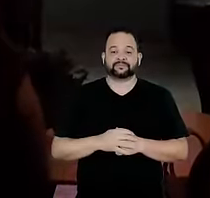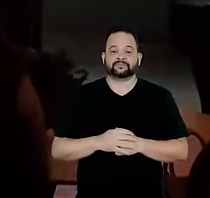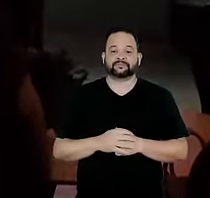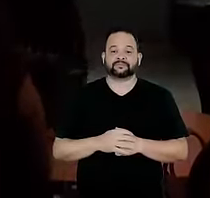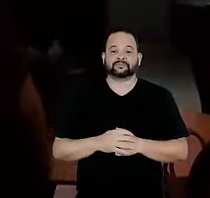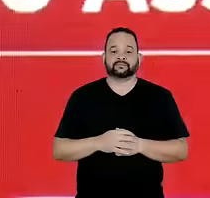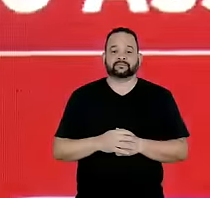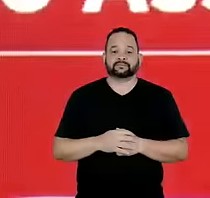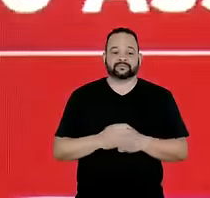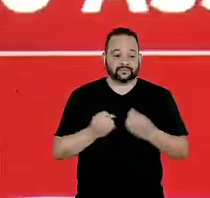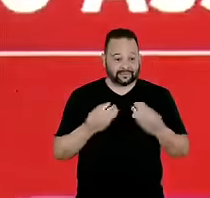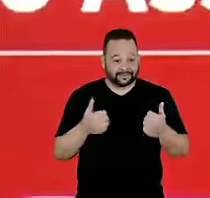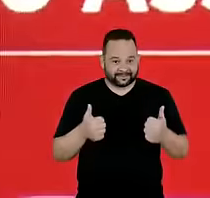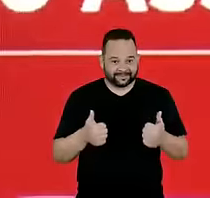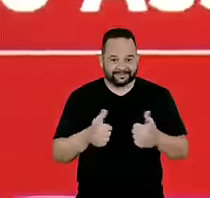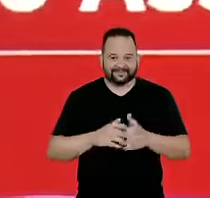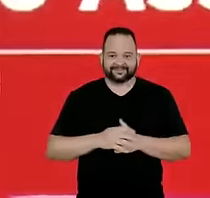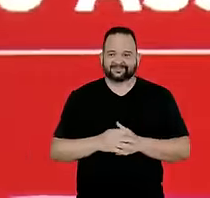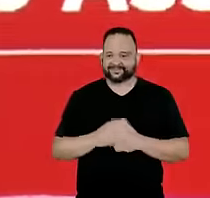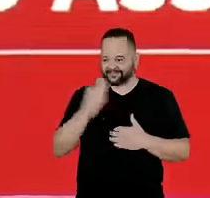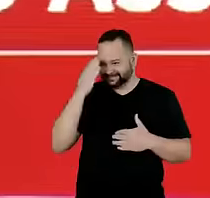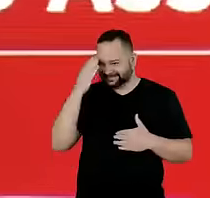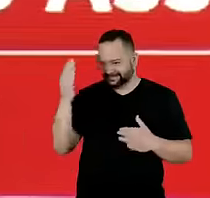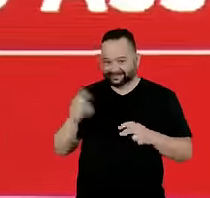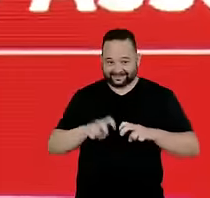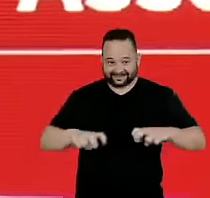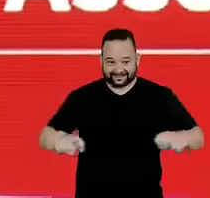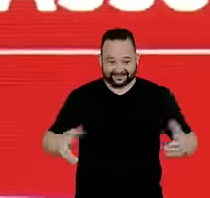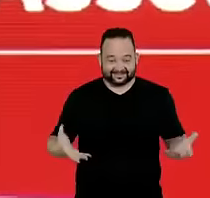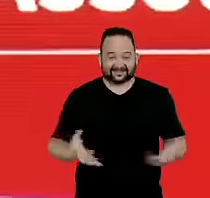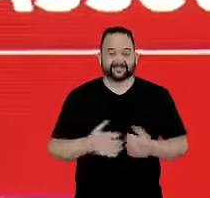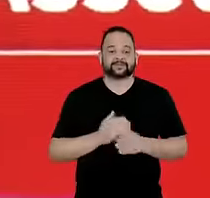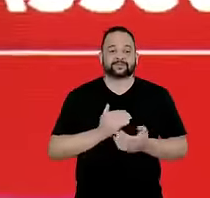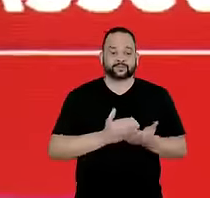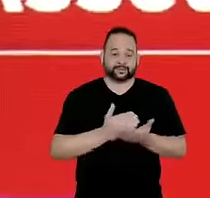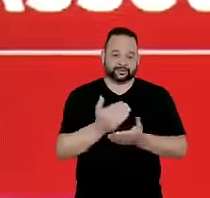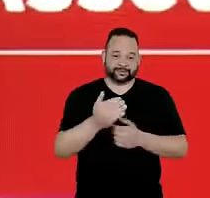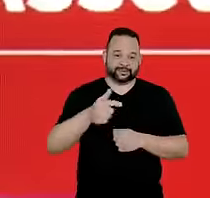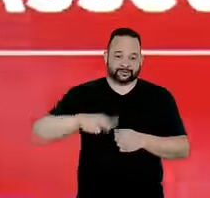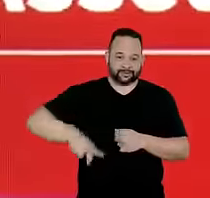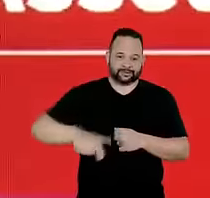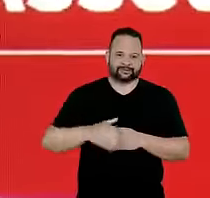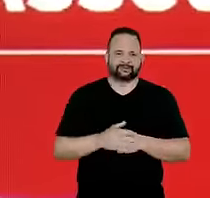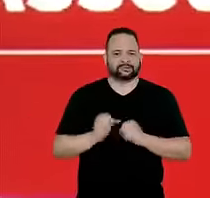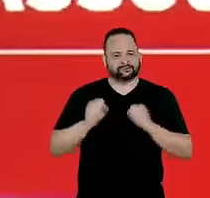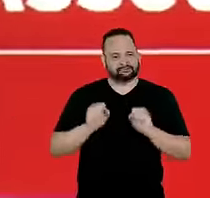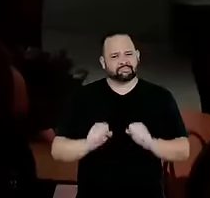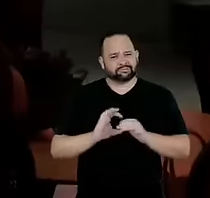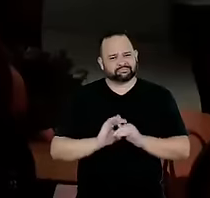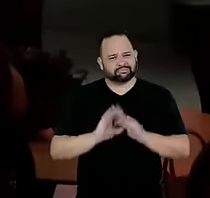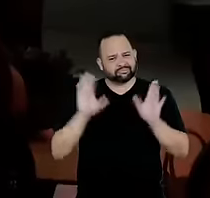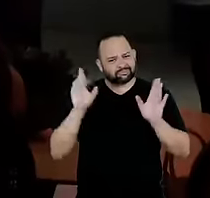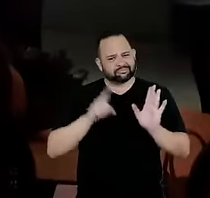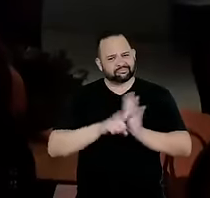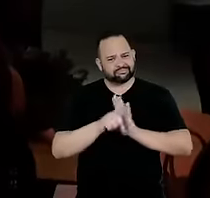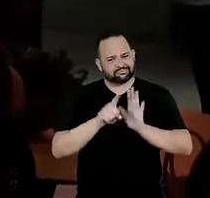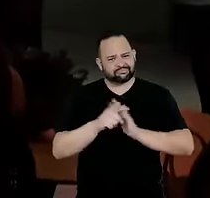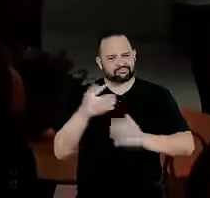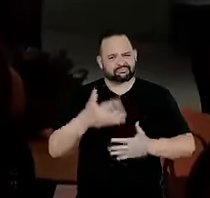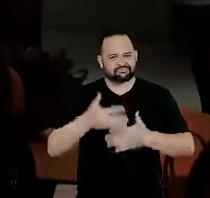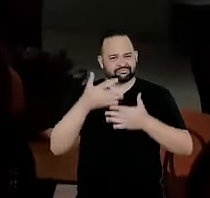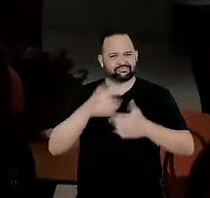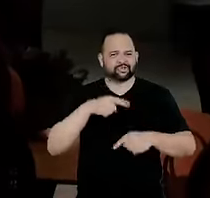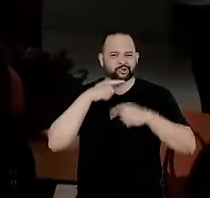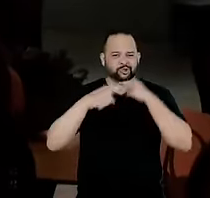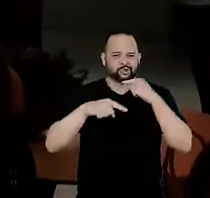bem obrigada a vocês eu vou começar mais uma vez fiquem à vontade mandem as suas perguntas suas dúvidas pra gente que eu passo